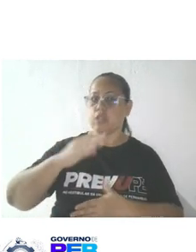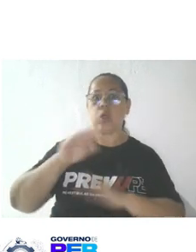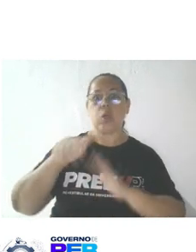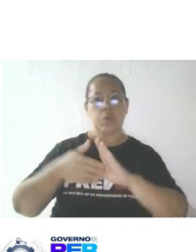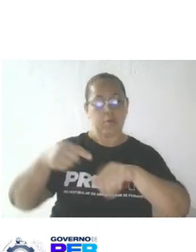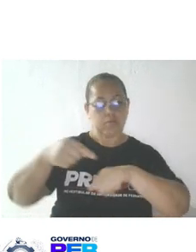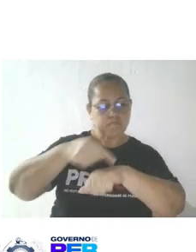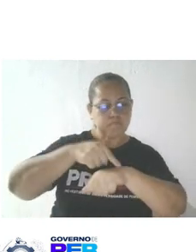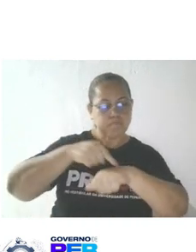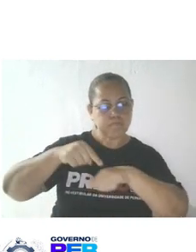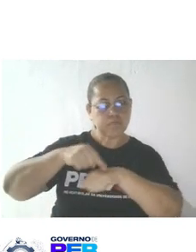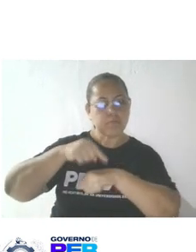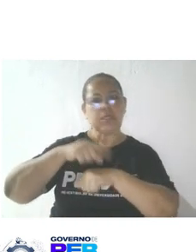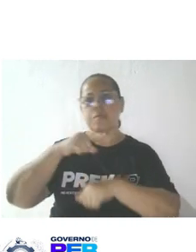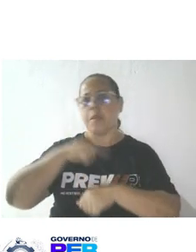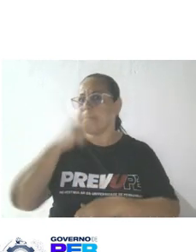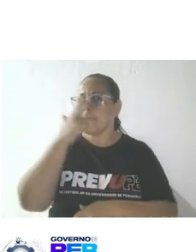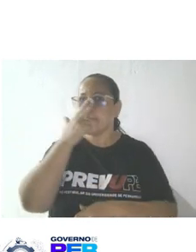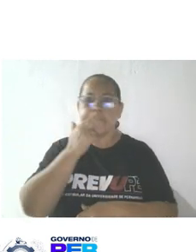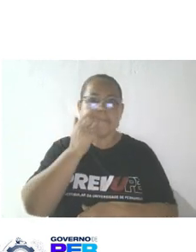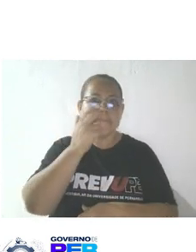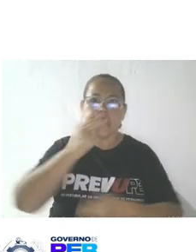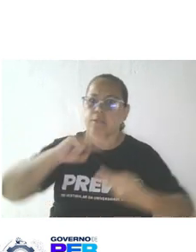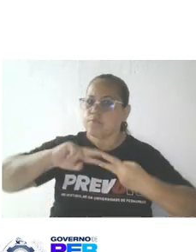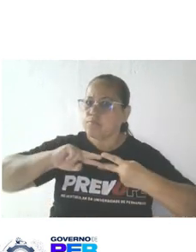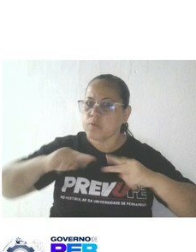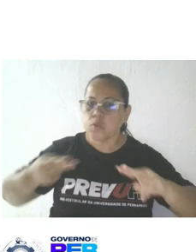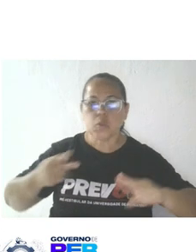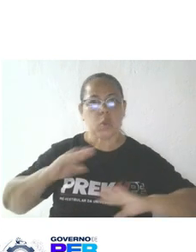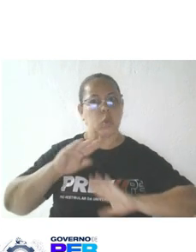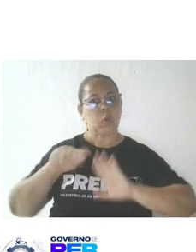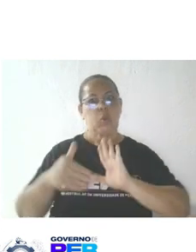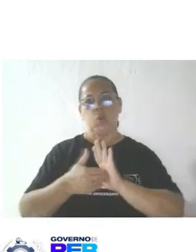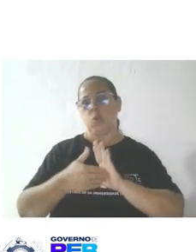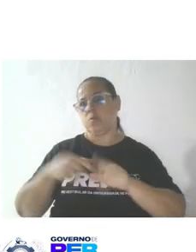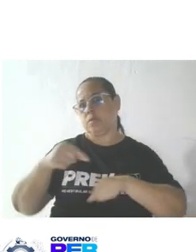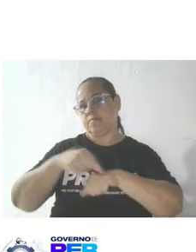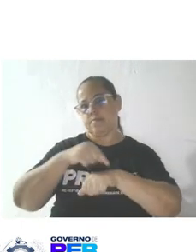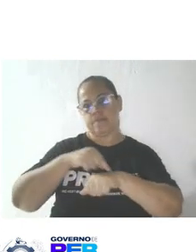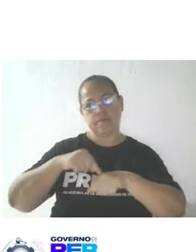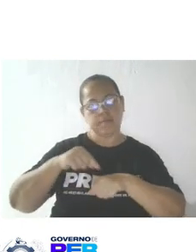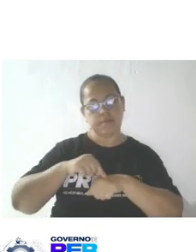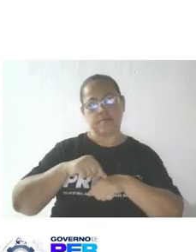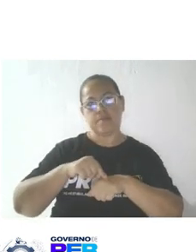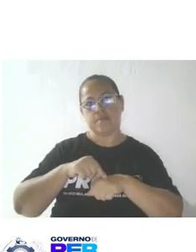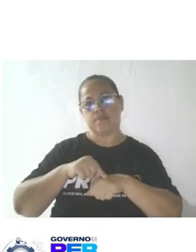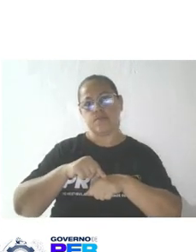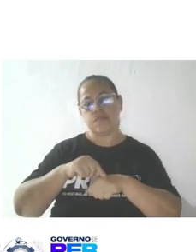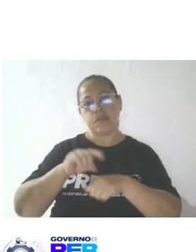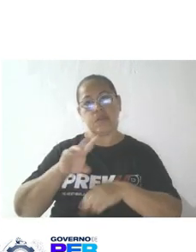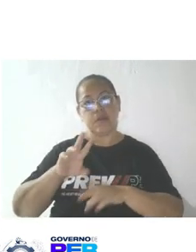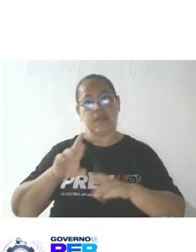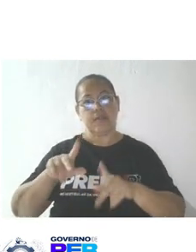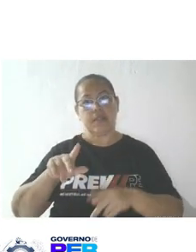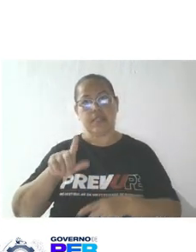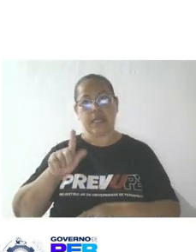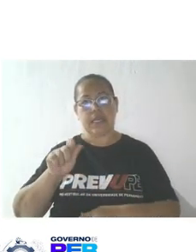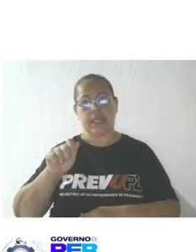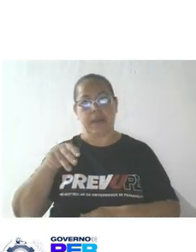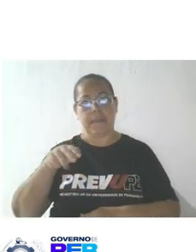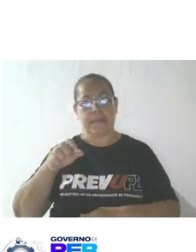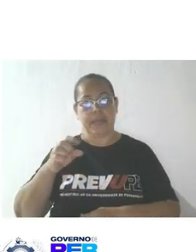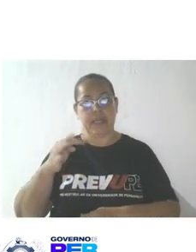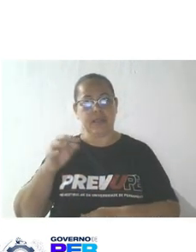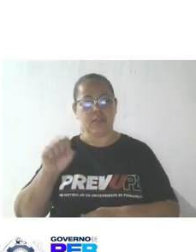somáticas do nosso corpo, elas possuem o mesmo material genético, né? Todas as células do nosso corpo, com exceção dos gramímetros, elas têm o mesmo material genético.